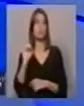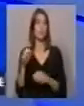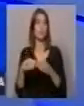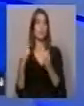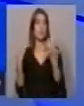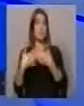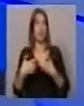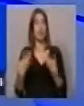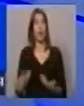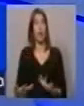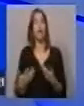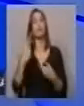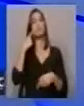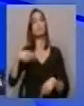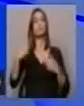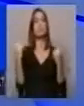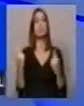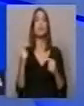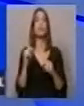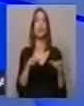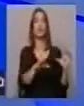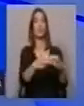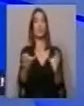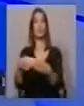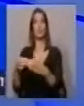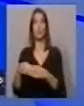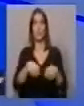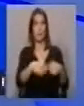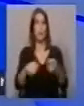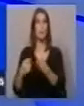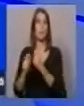vai agora apresentar aos grupos parlamentares quando se